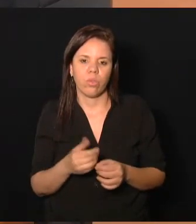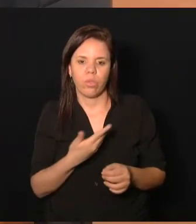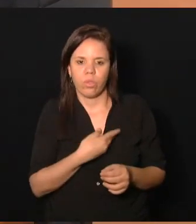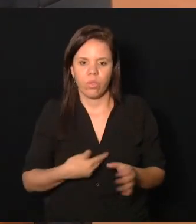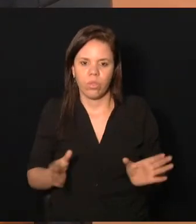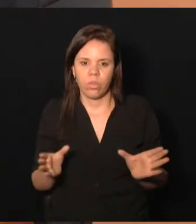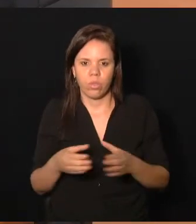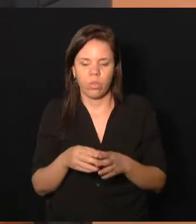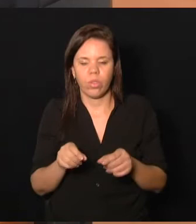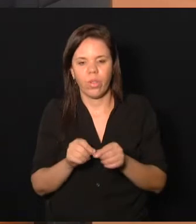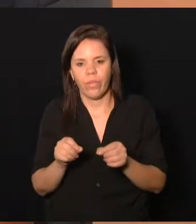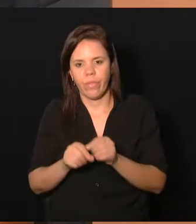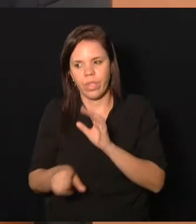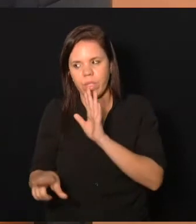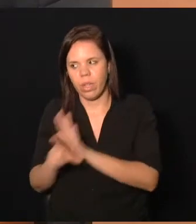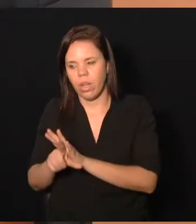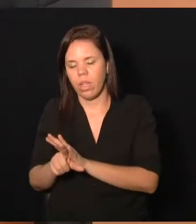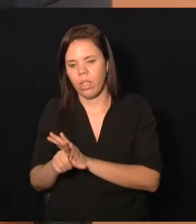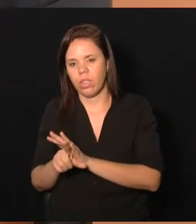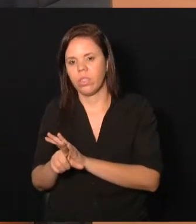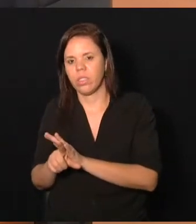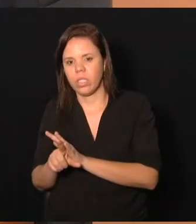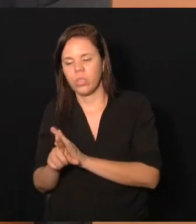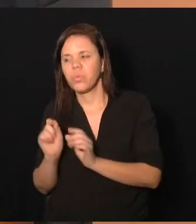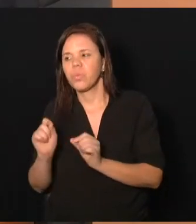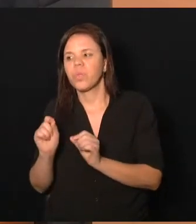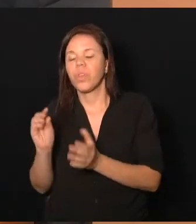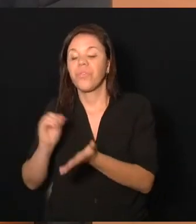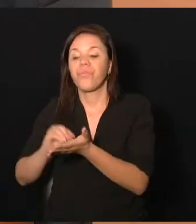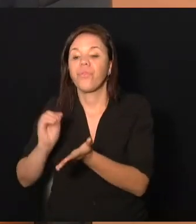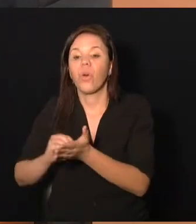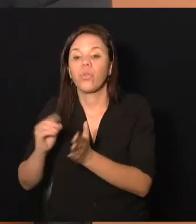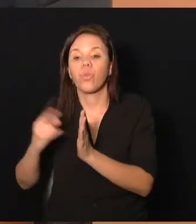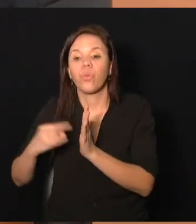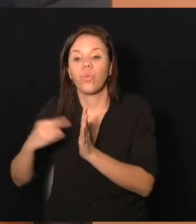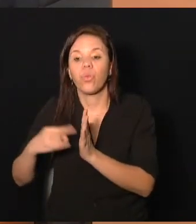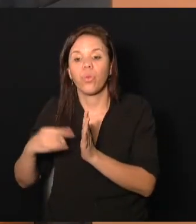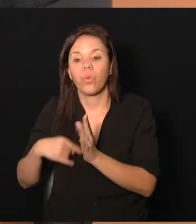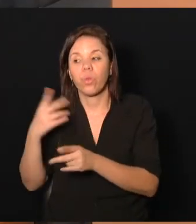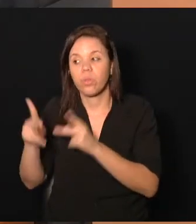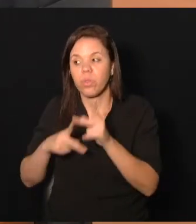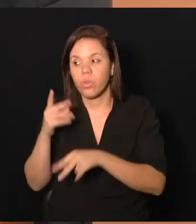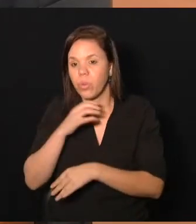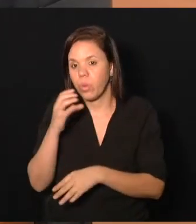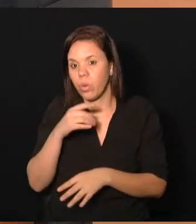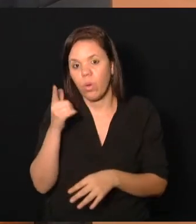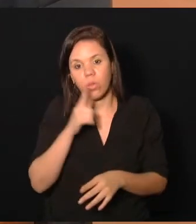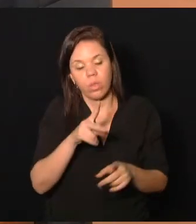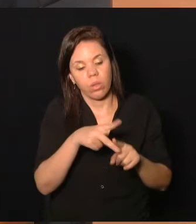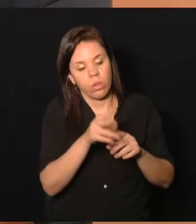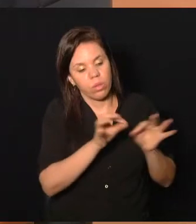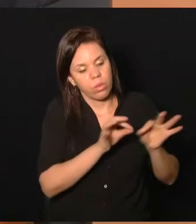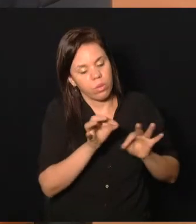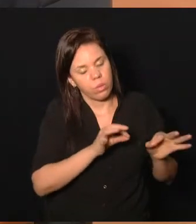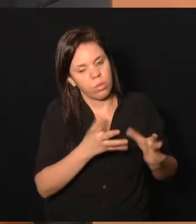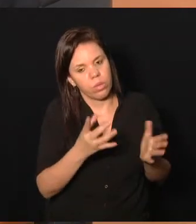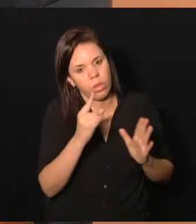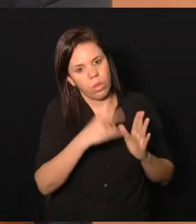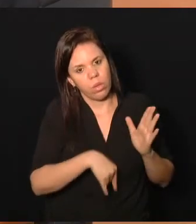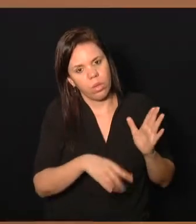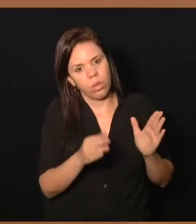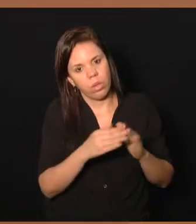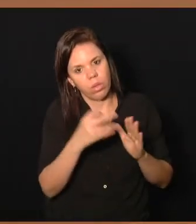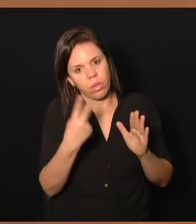do puxadinho lá atrás. Muita gente que correu conseguiu regularizar sua moradia. Só que eu já sabia que